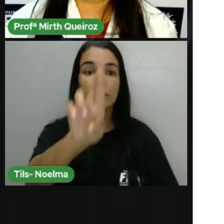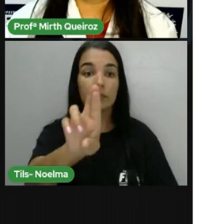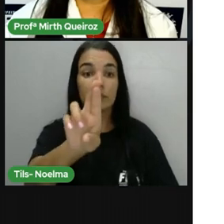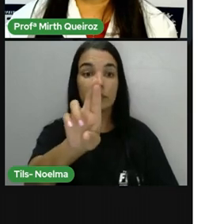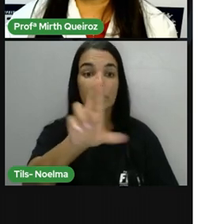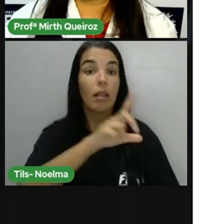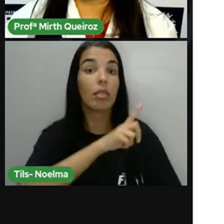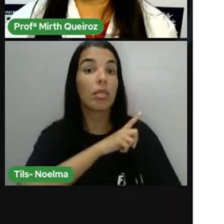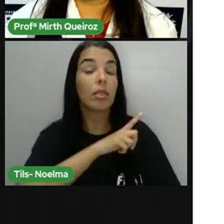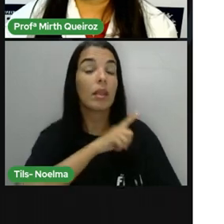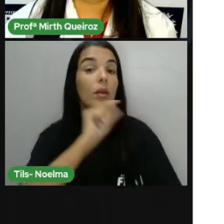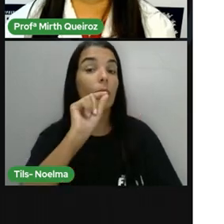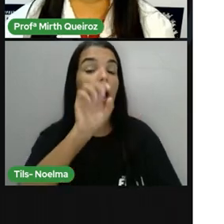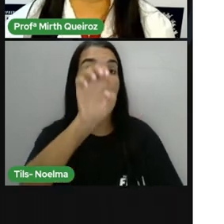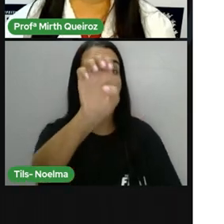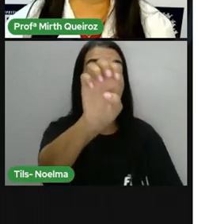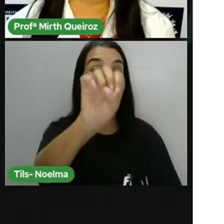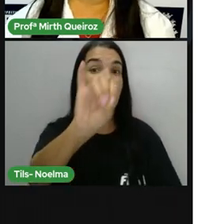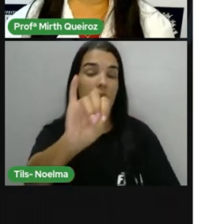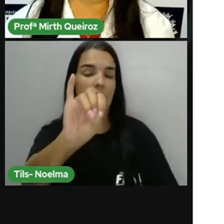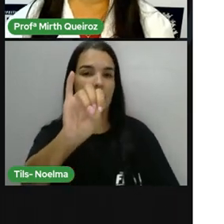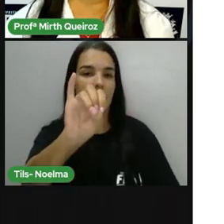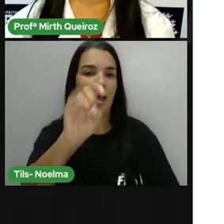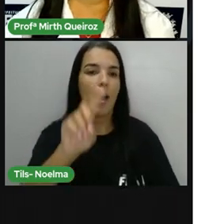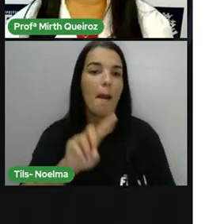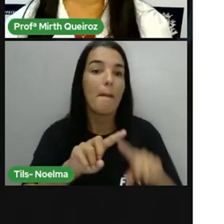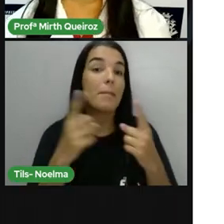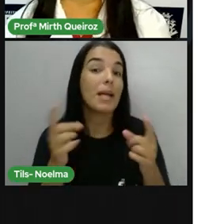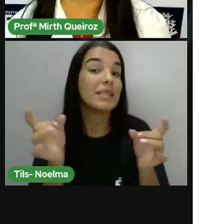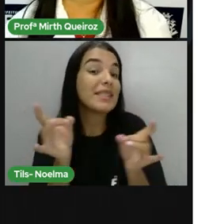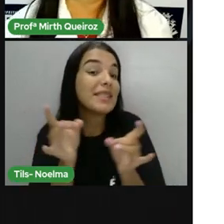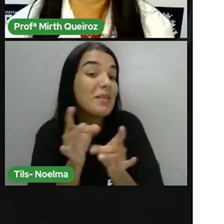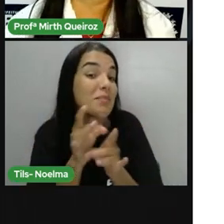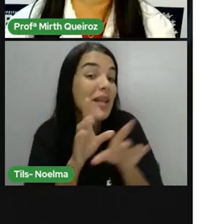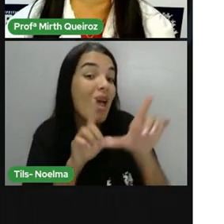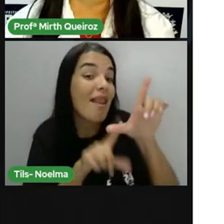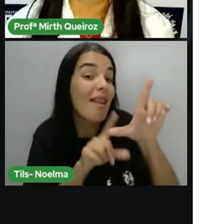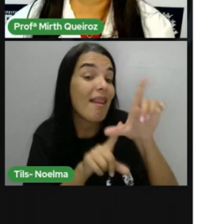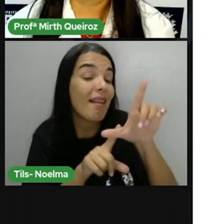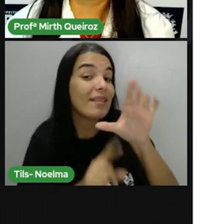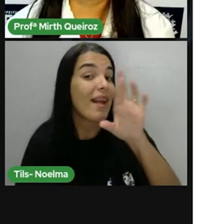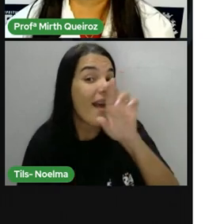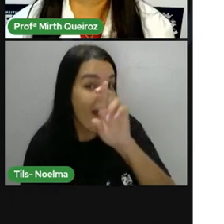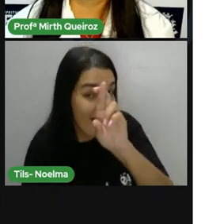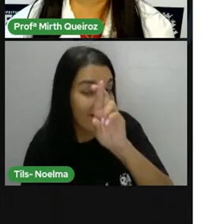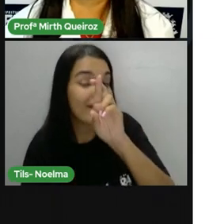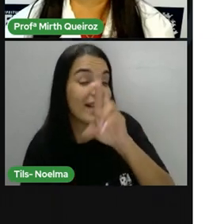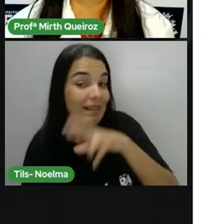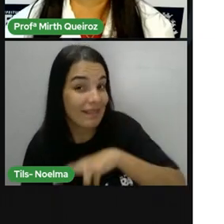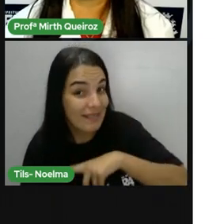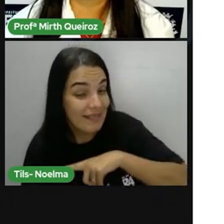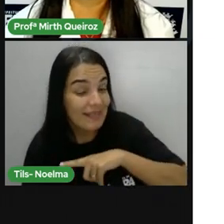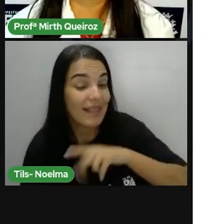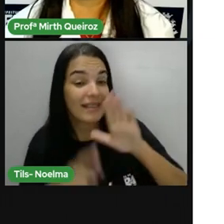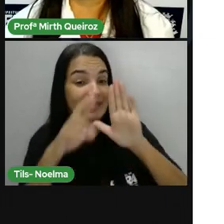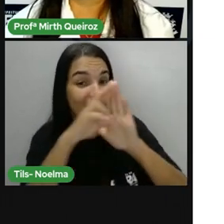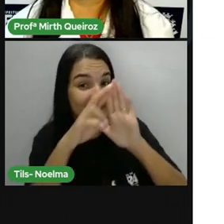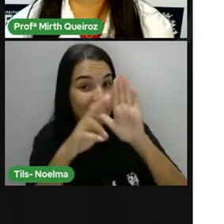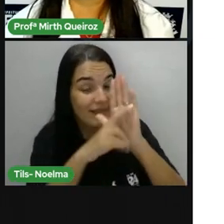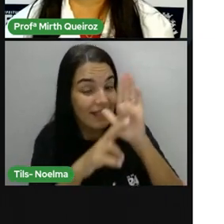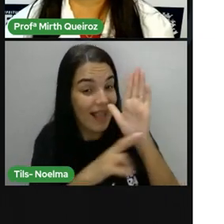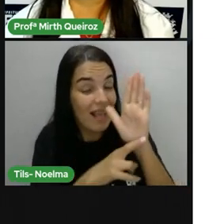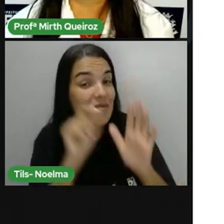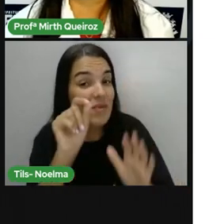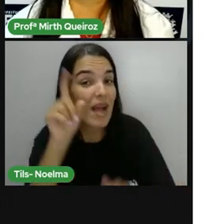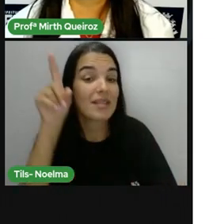Tem aí o ei, mas ela é terminada em R. Palavras terminadas em R leva acentuação, né? No caso